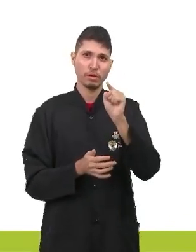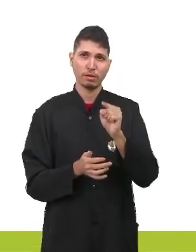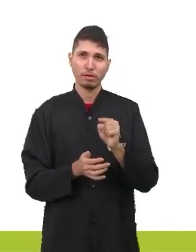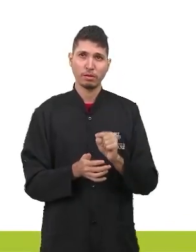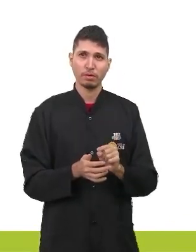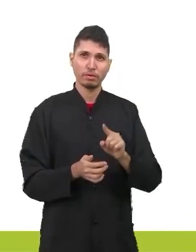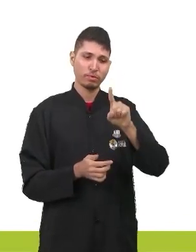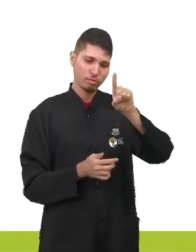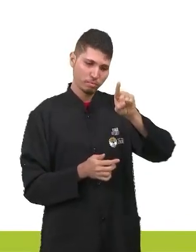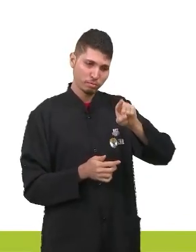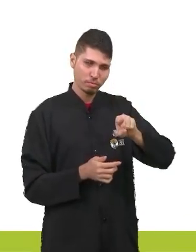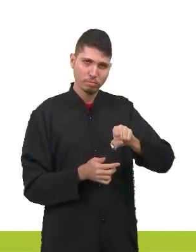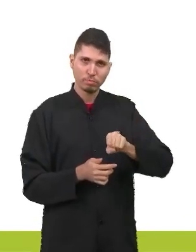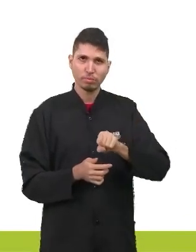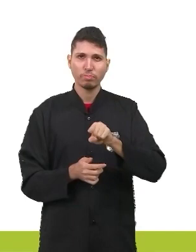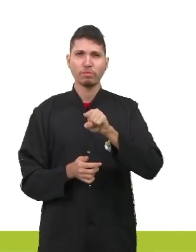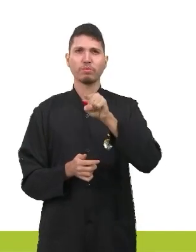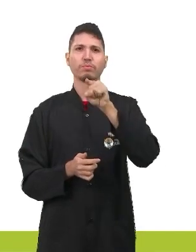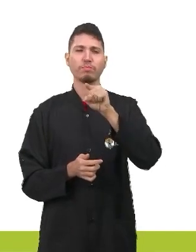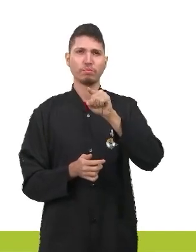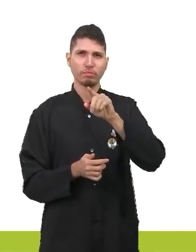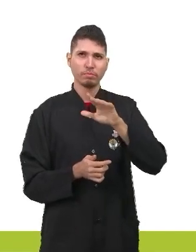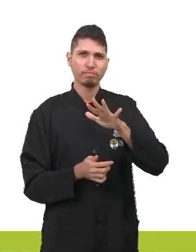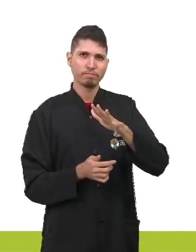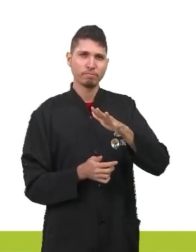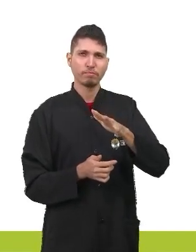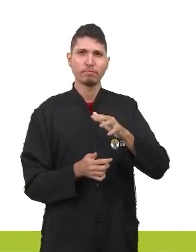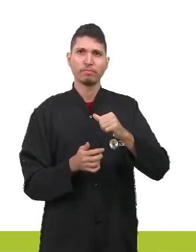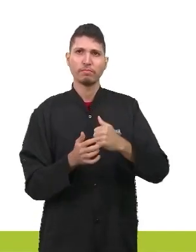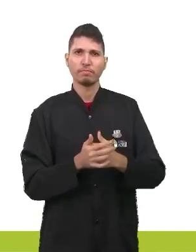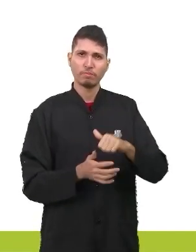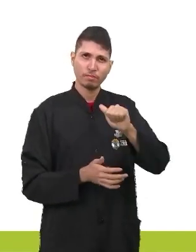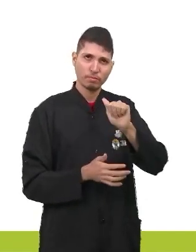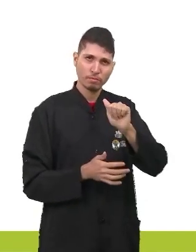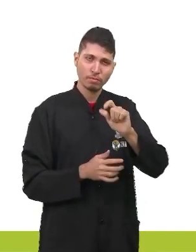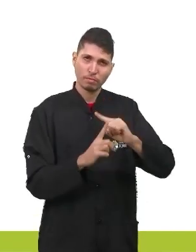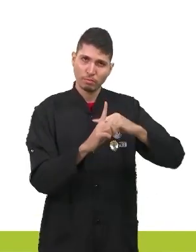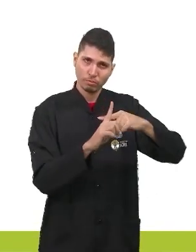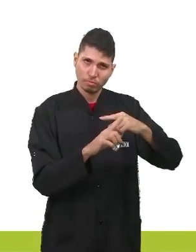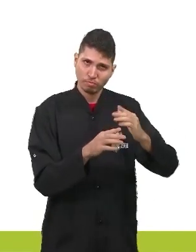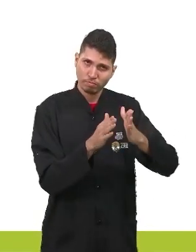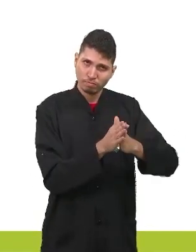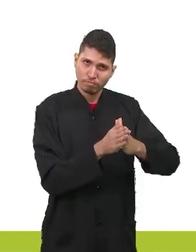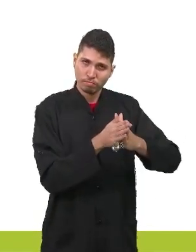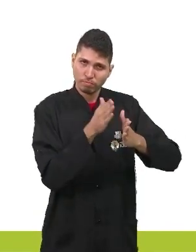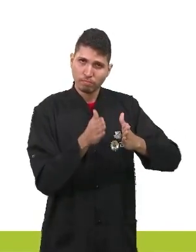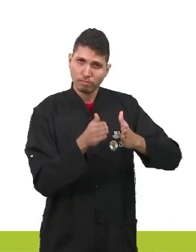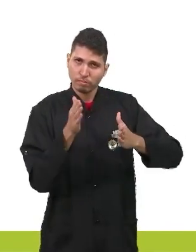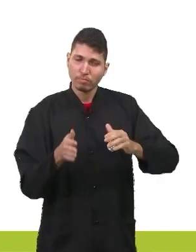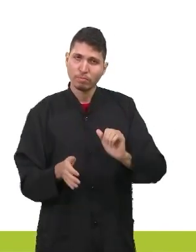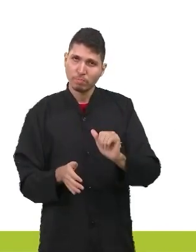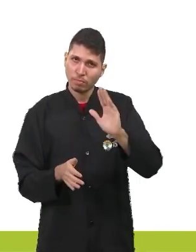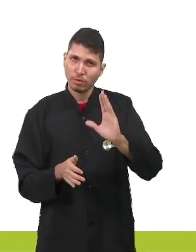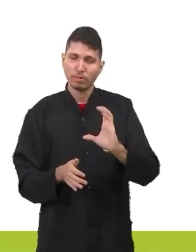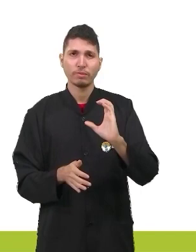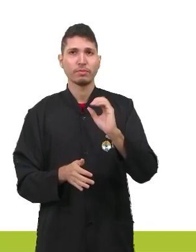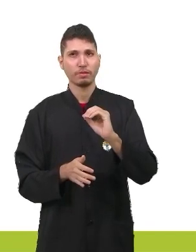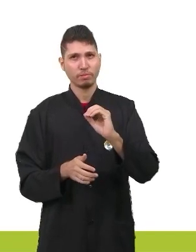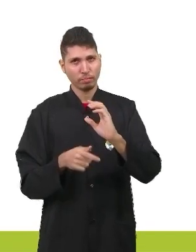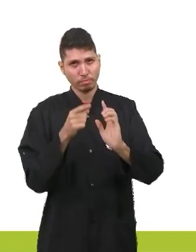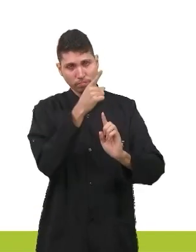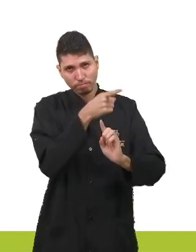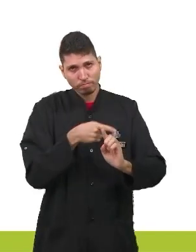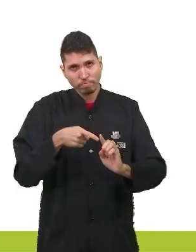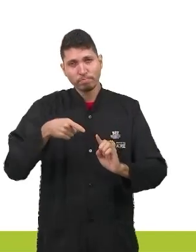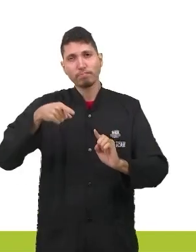gráfico mais ou menos assim, tá vendo? Como o A é positivo, a função é crescente, ou seja, o A vai ser maior que zero, sorriso colgate, né? O